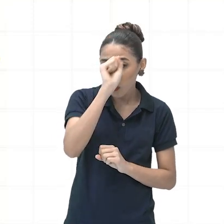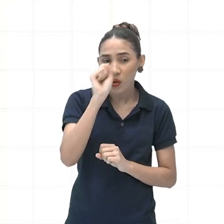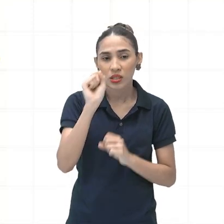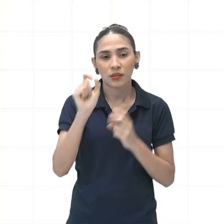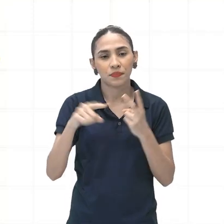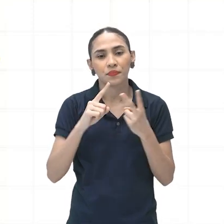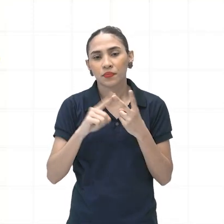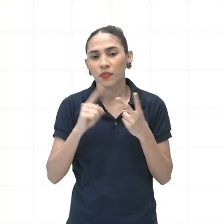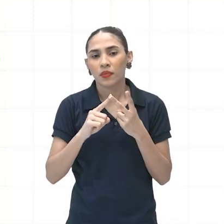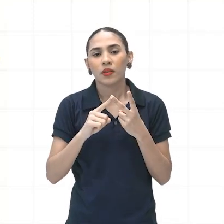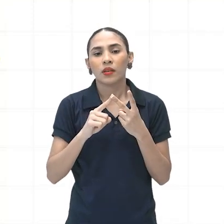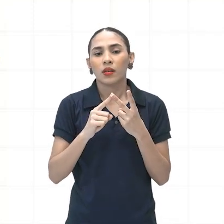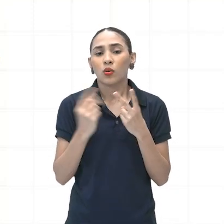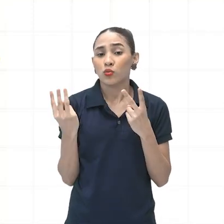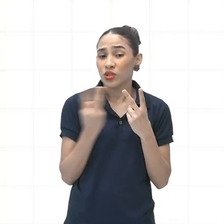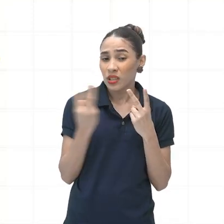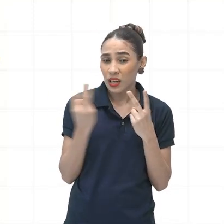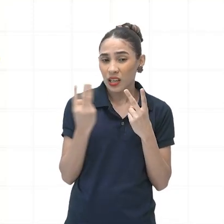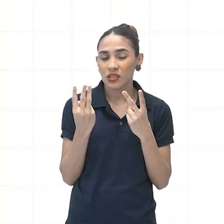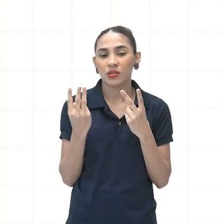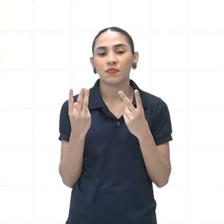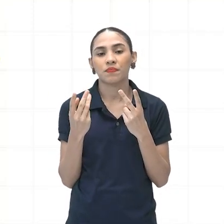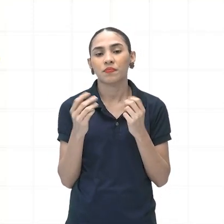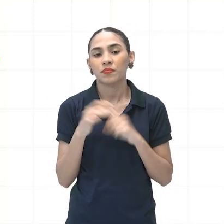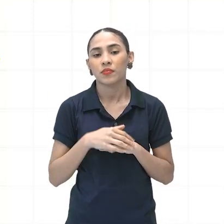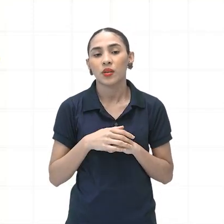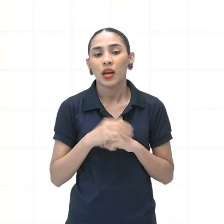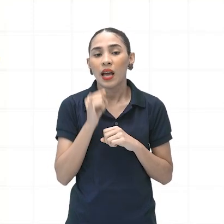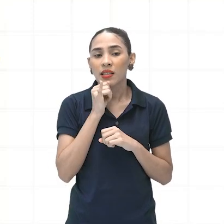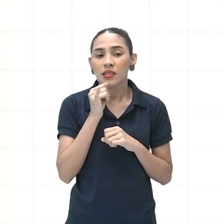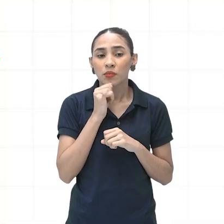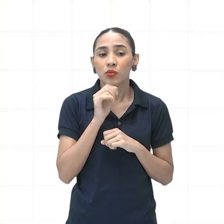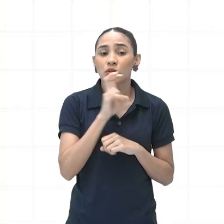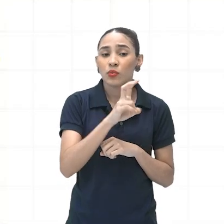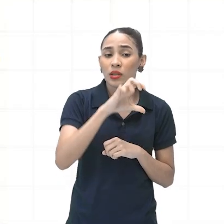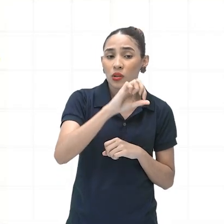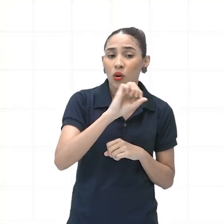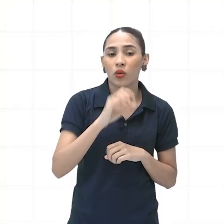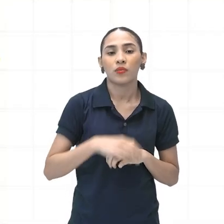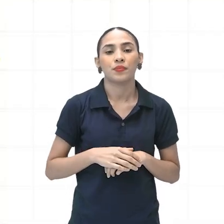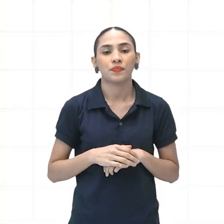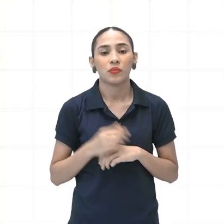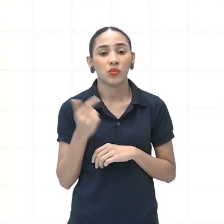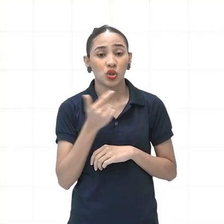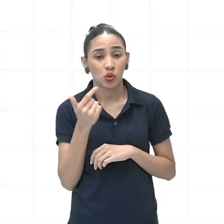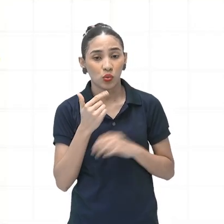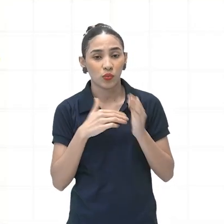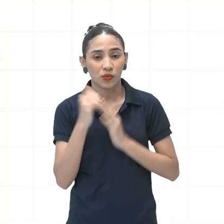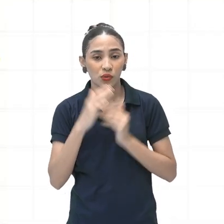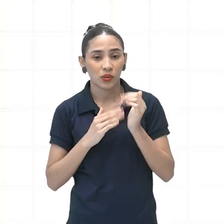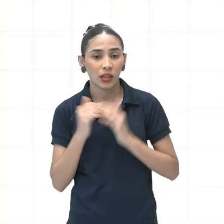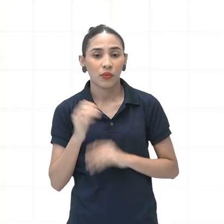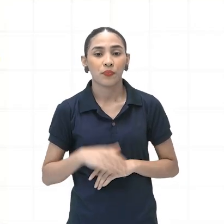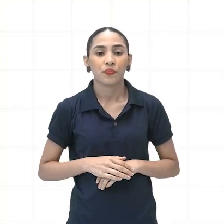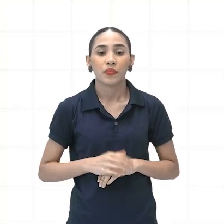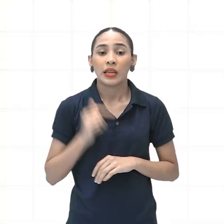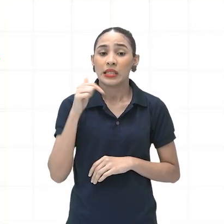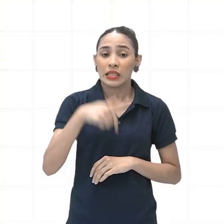ó, força entre os três. Então, o Messi tem 59, o Cristiano